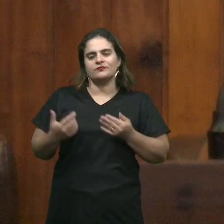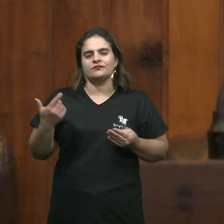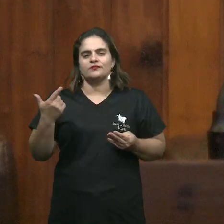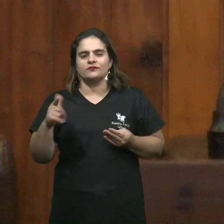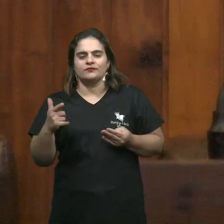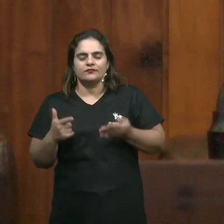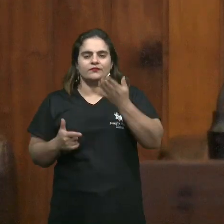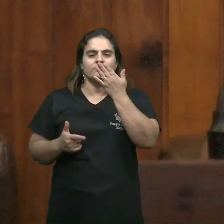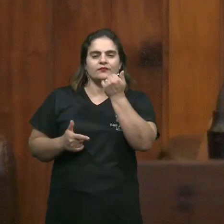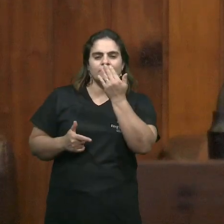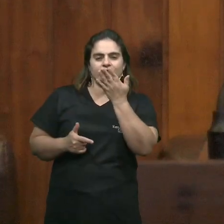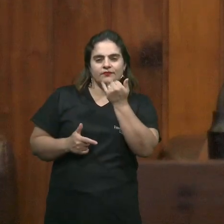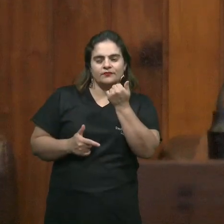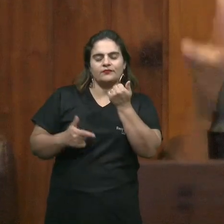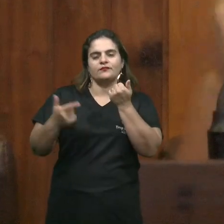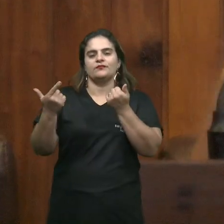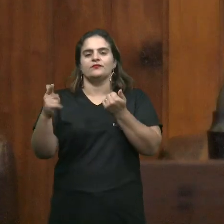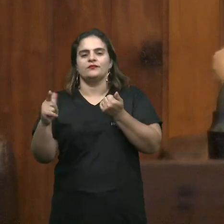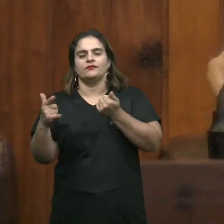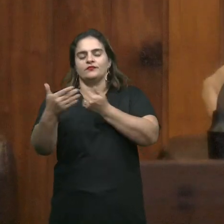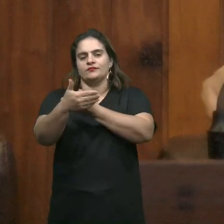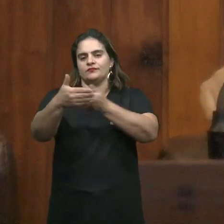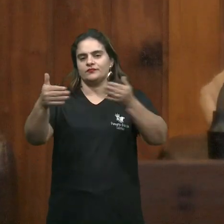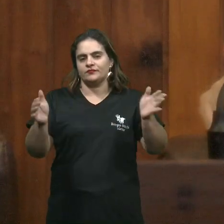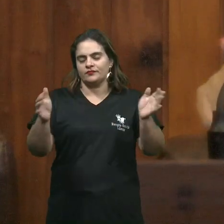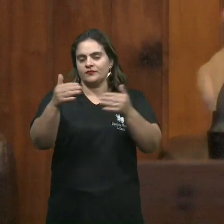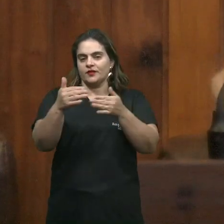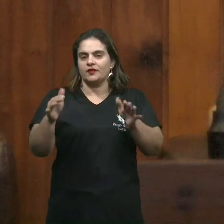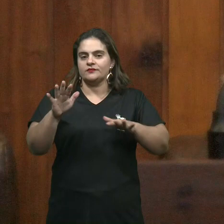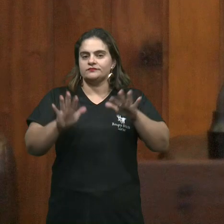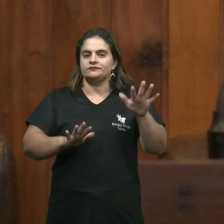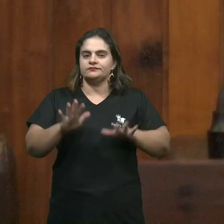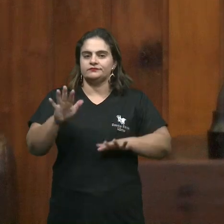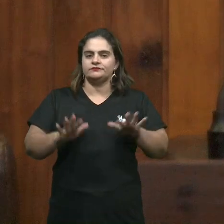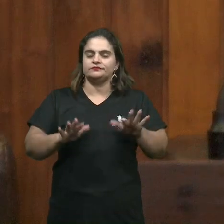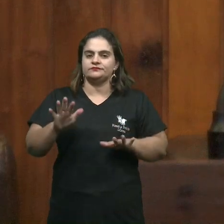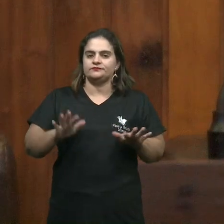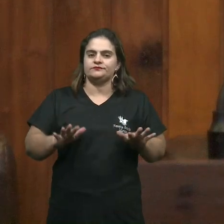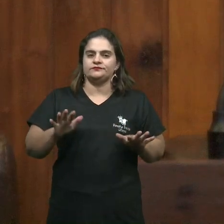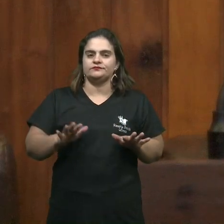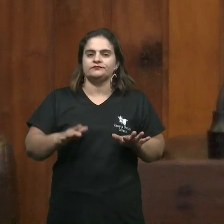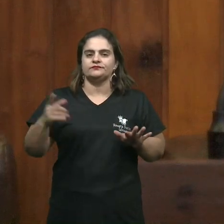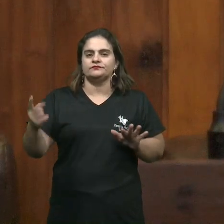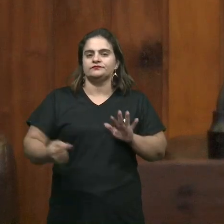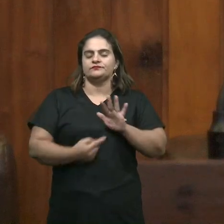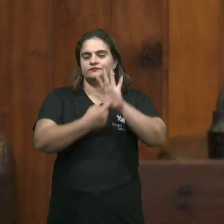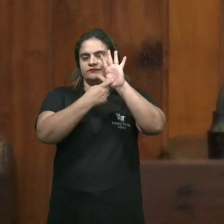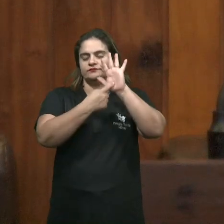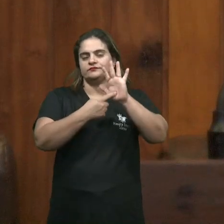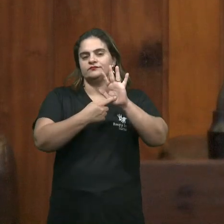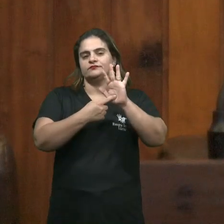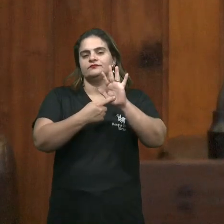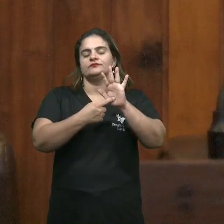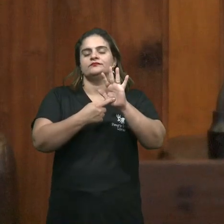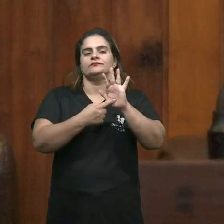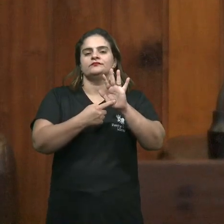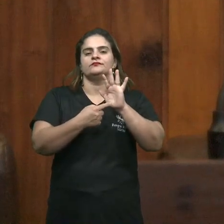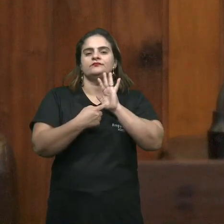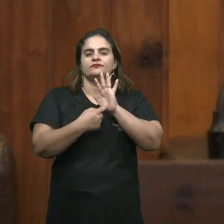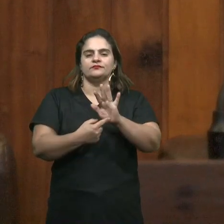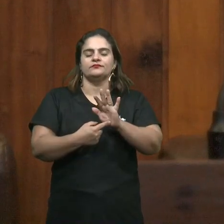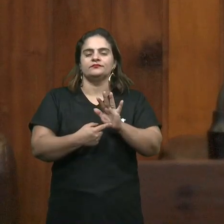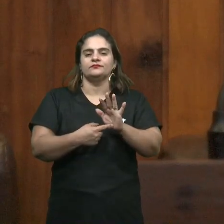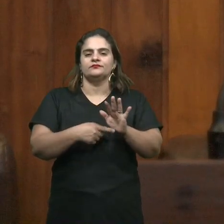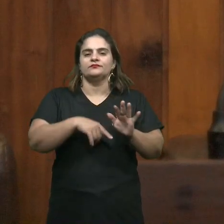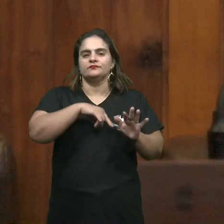ração, porque não tem o espaço, ou porque, muitas vezes, são denunciadas pelo próprio órgão que